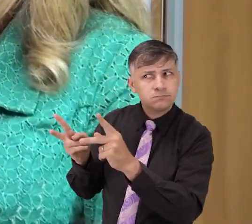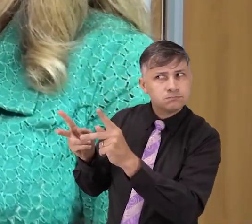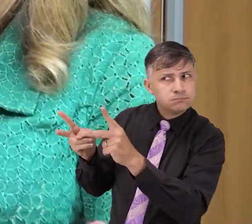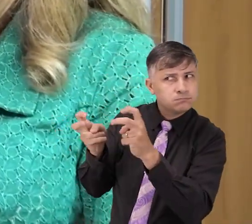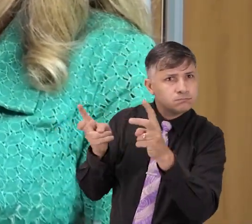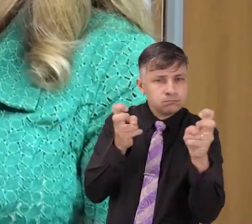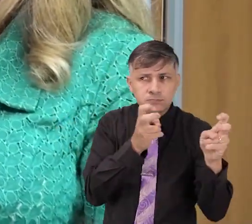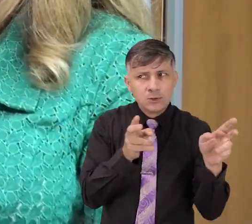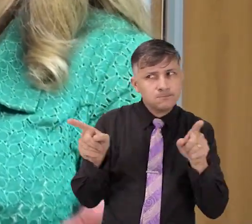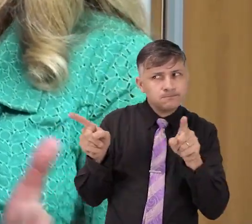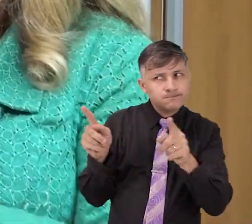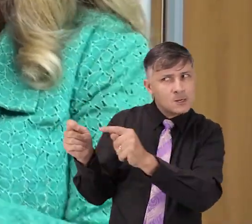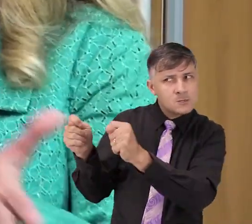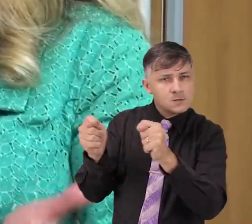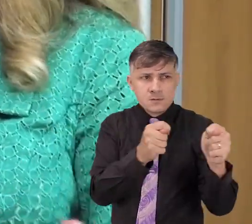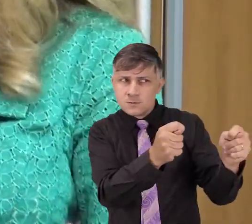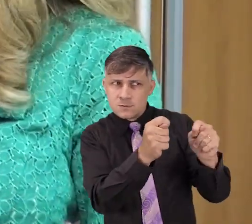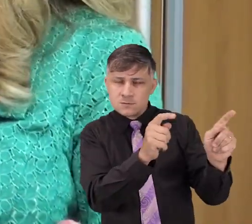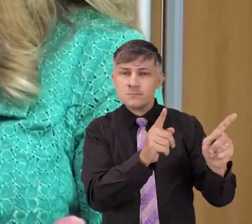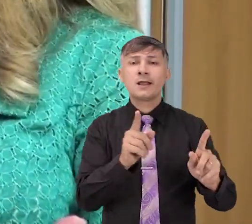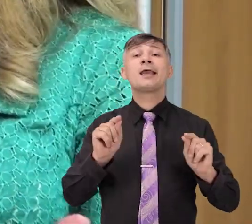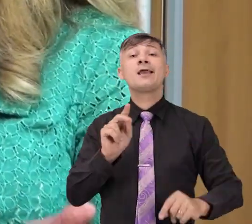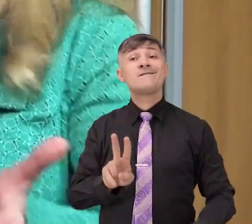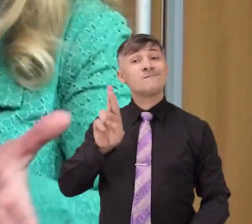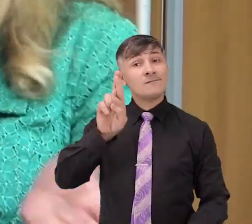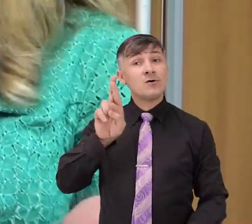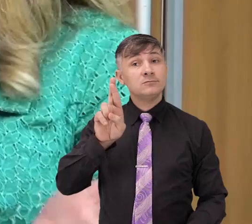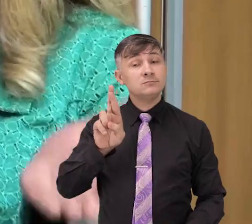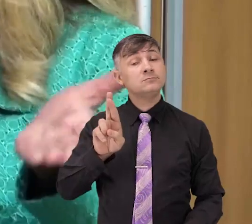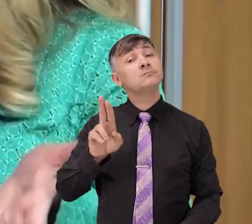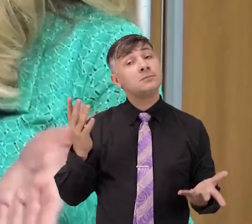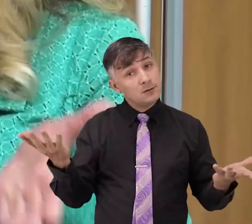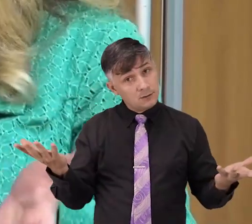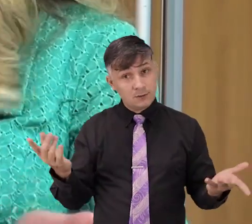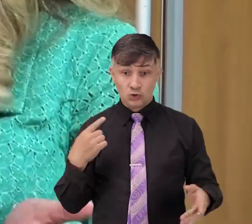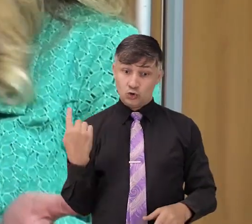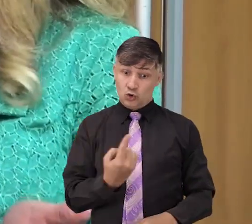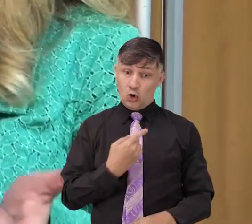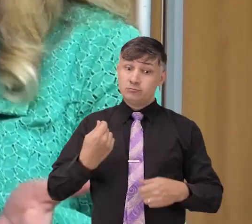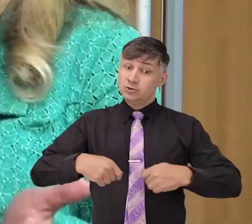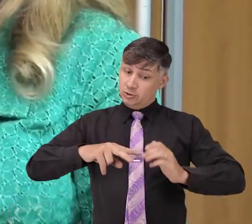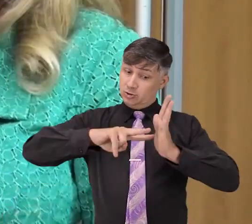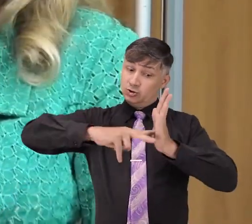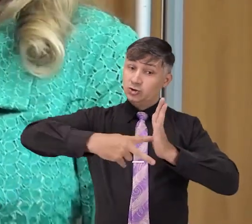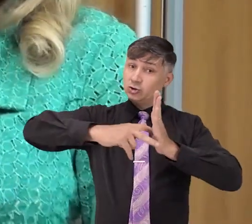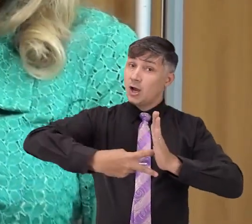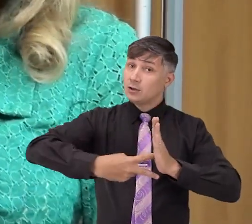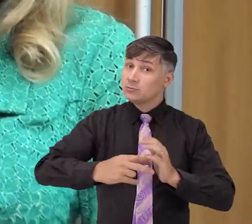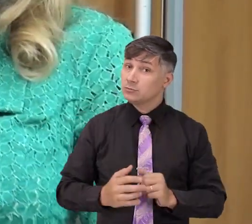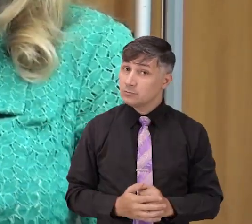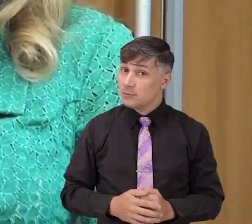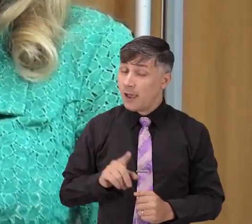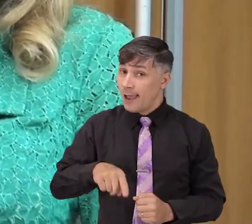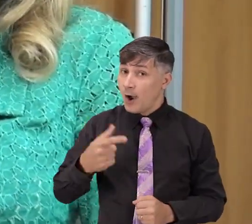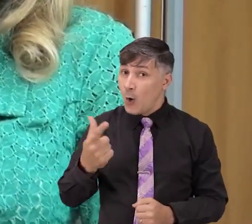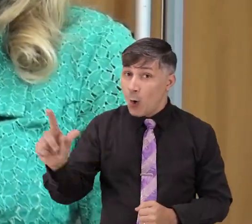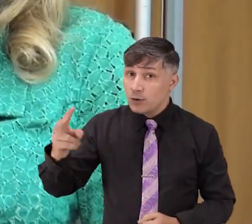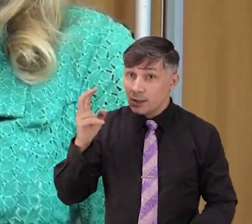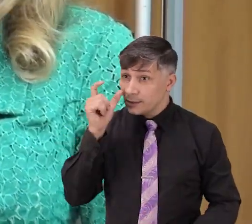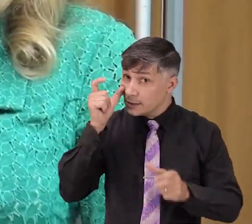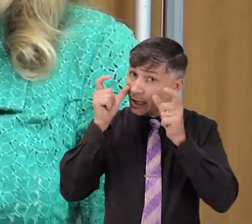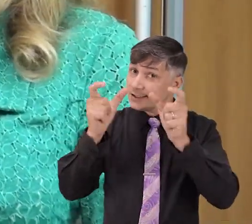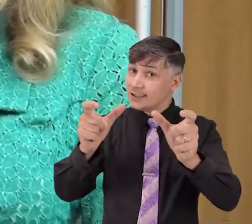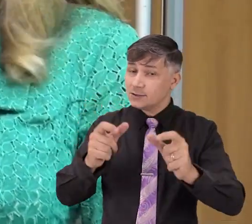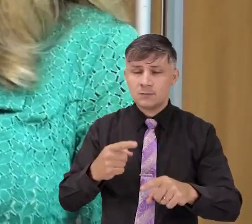aquela situação, né, de confronto? Tem que ser, no nosso caso, os sindicatos. Que, aliás, é uma outra coisa